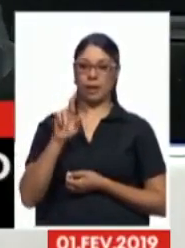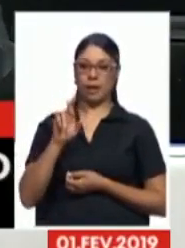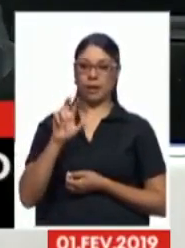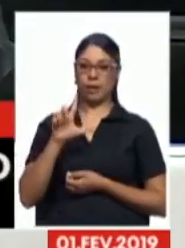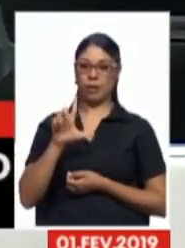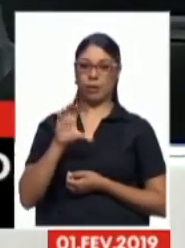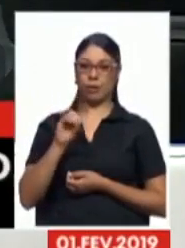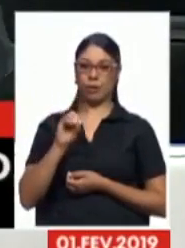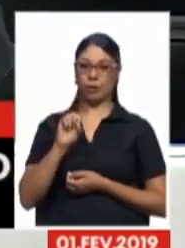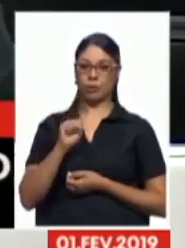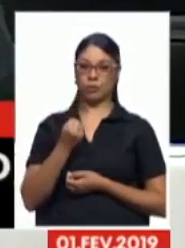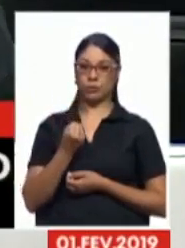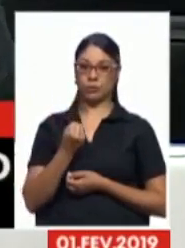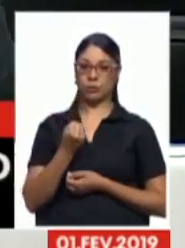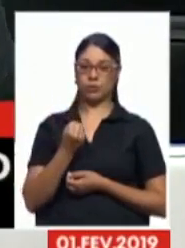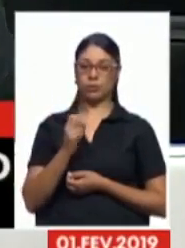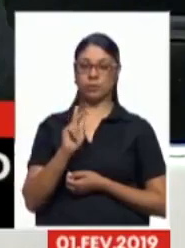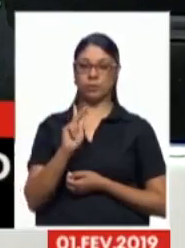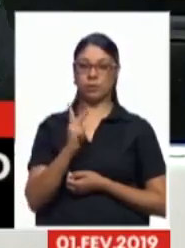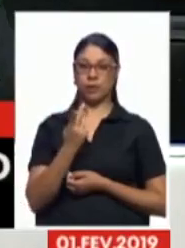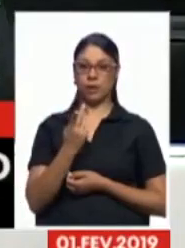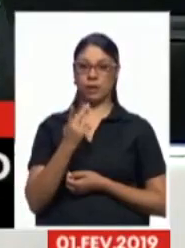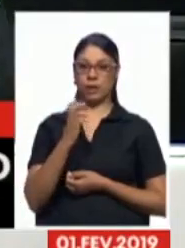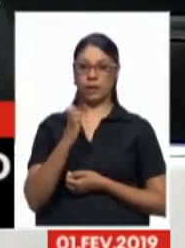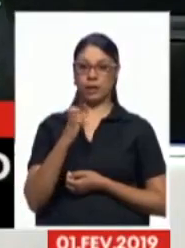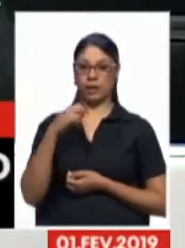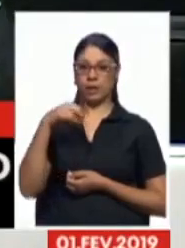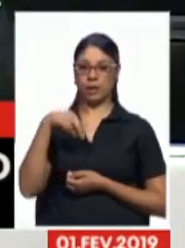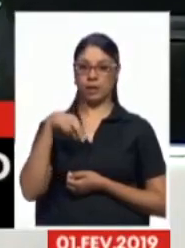para segundo secretário da Assembleia Legislativa.